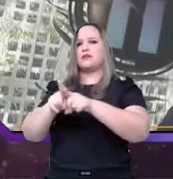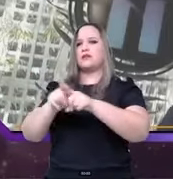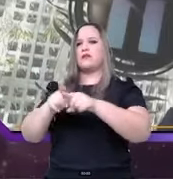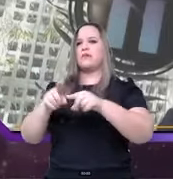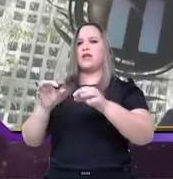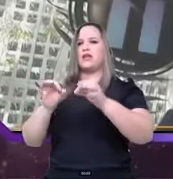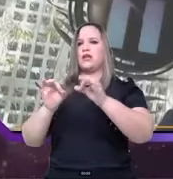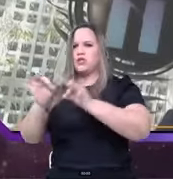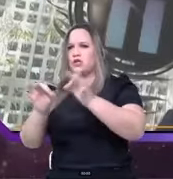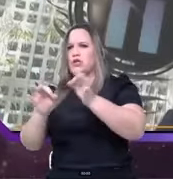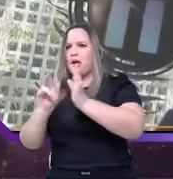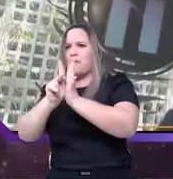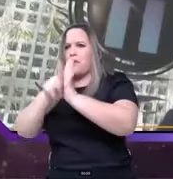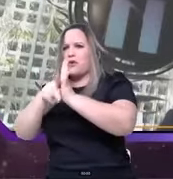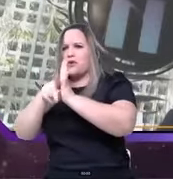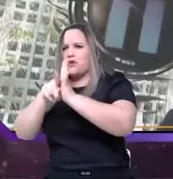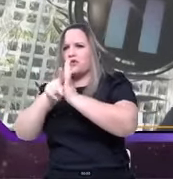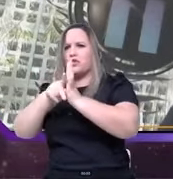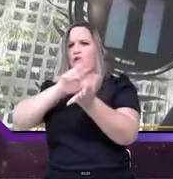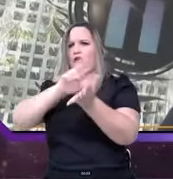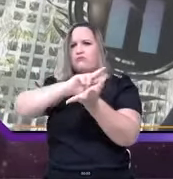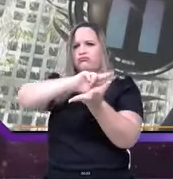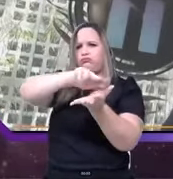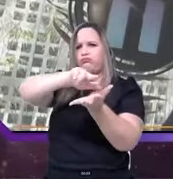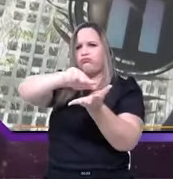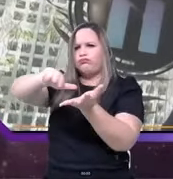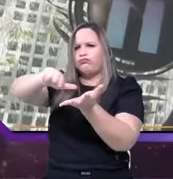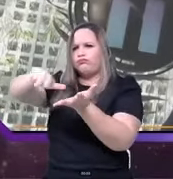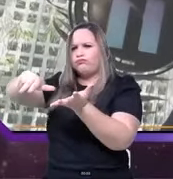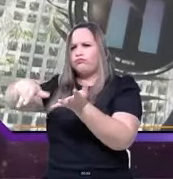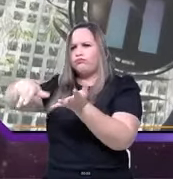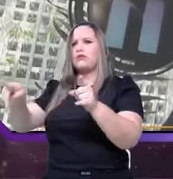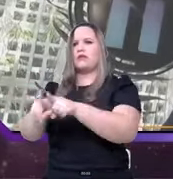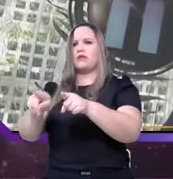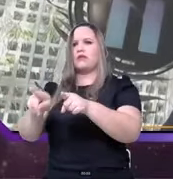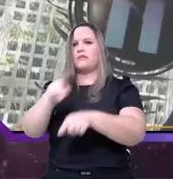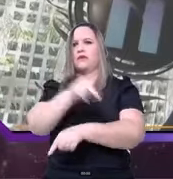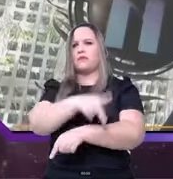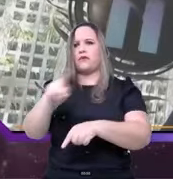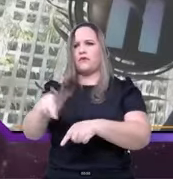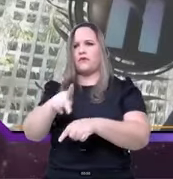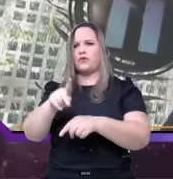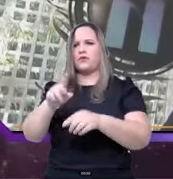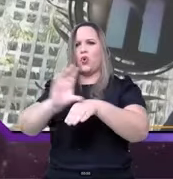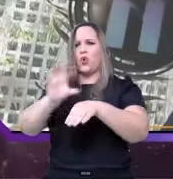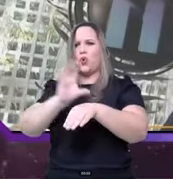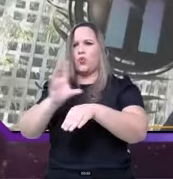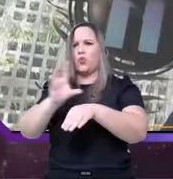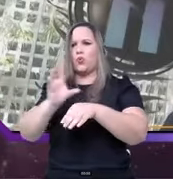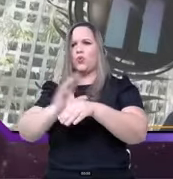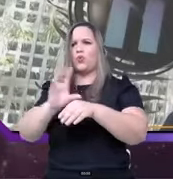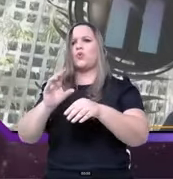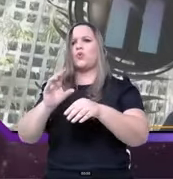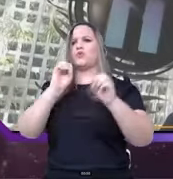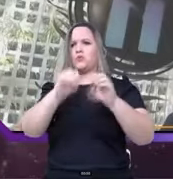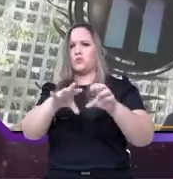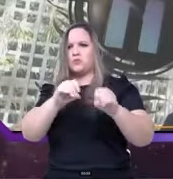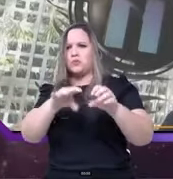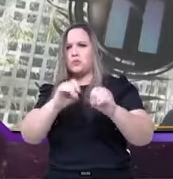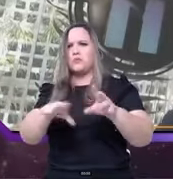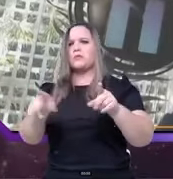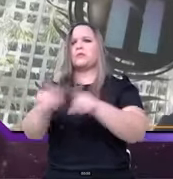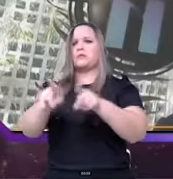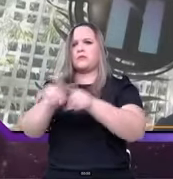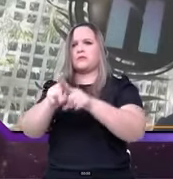projetos PMP e PMI, é professor em cursos de graduação, pós-graduação e de formação